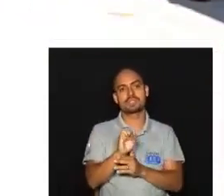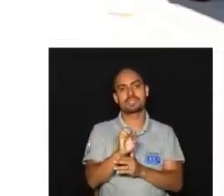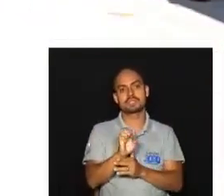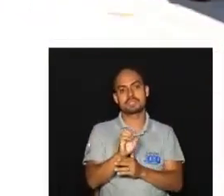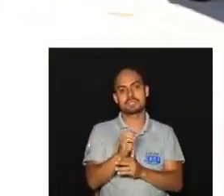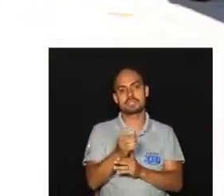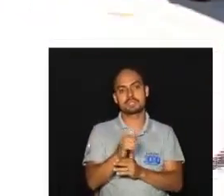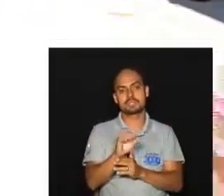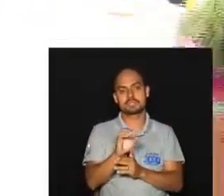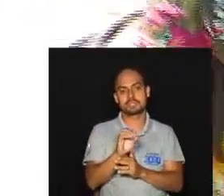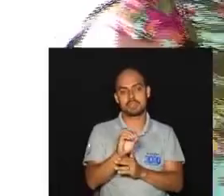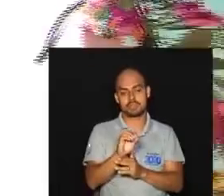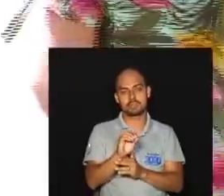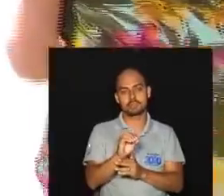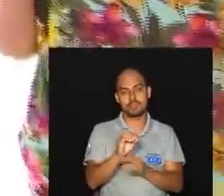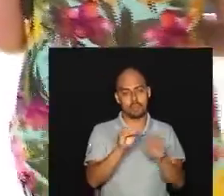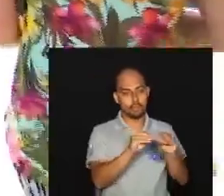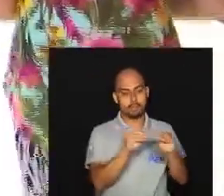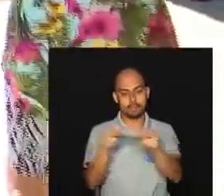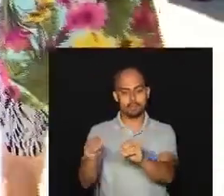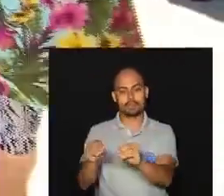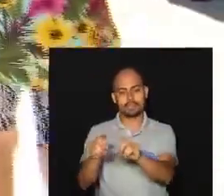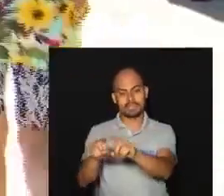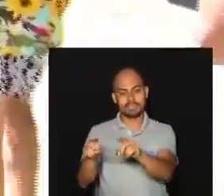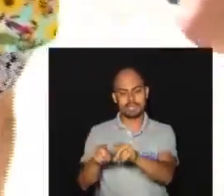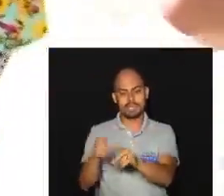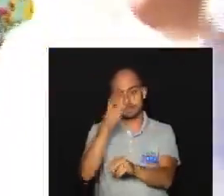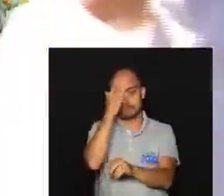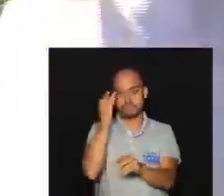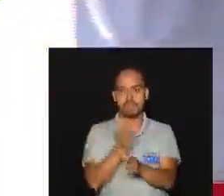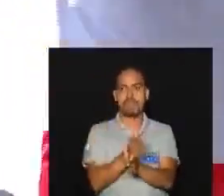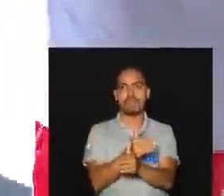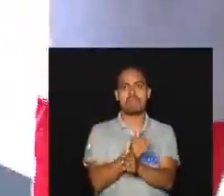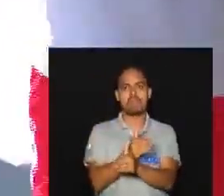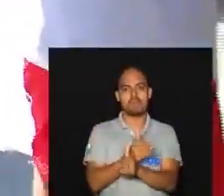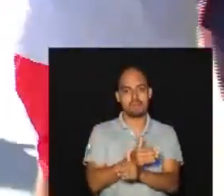A sala mudou de lugar e muita gente está perdido hoje.